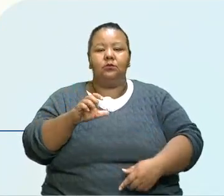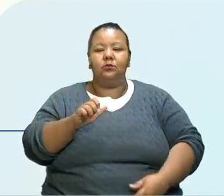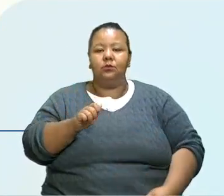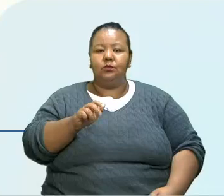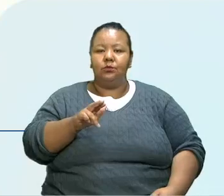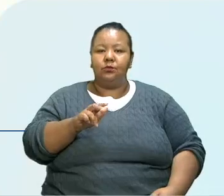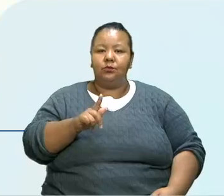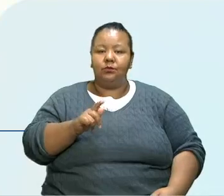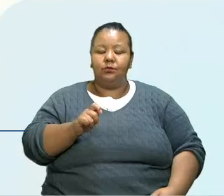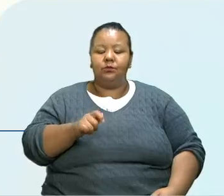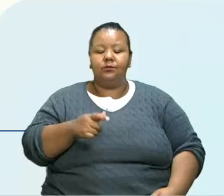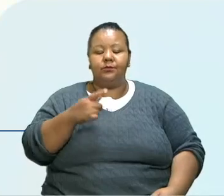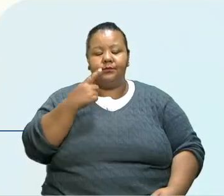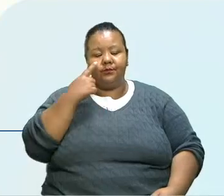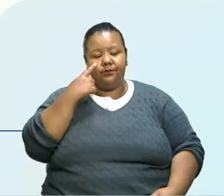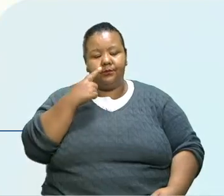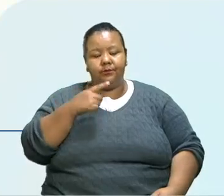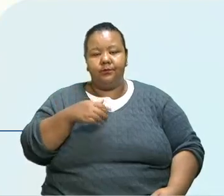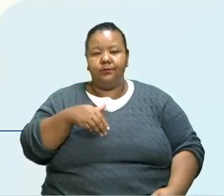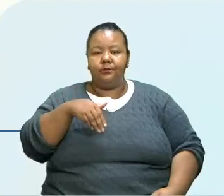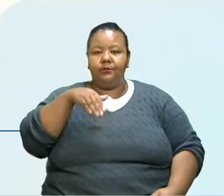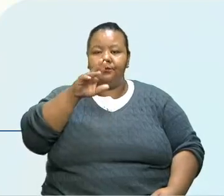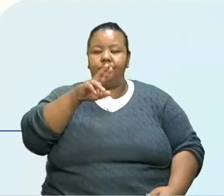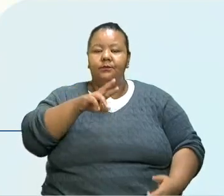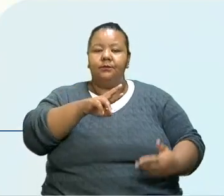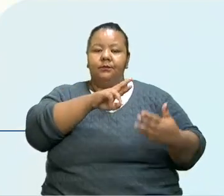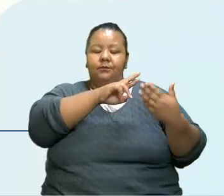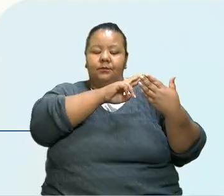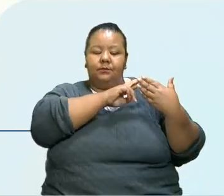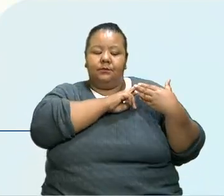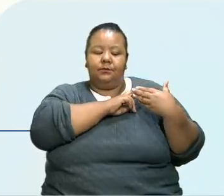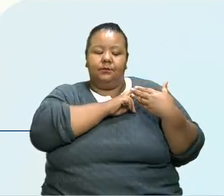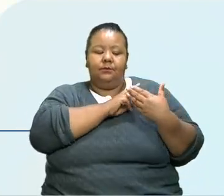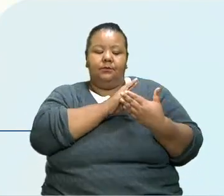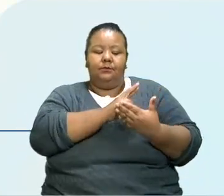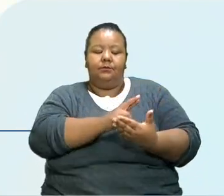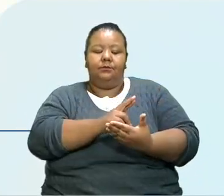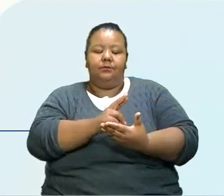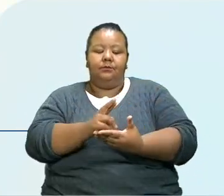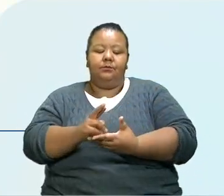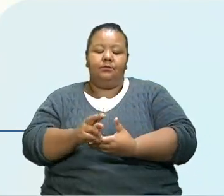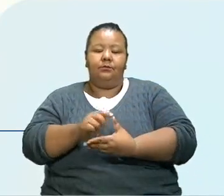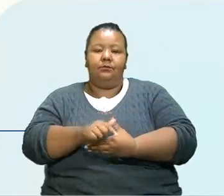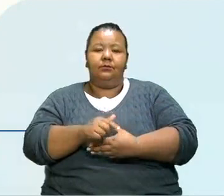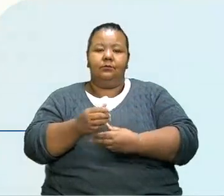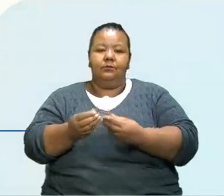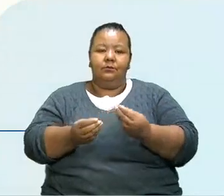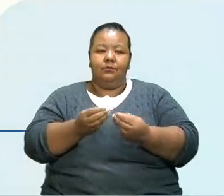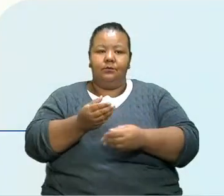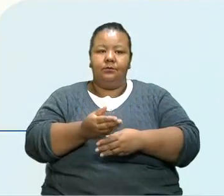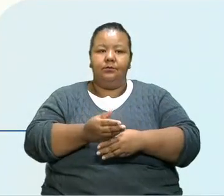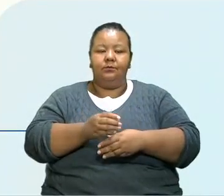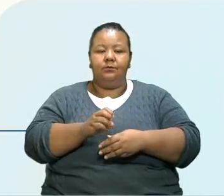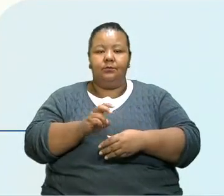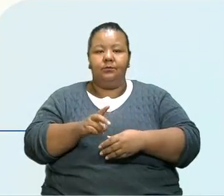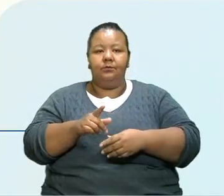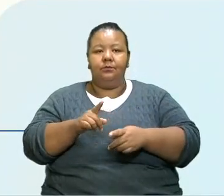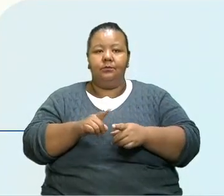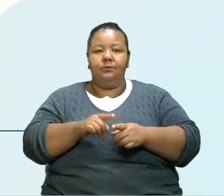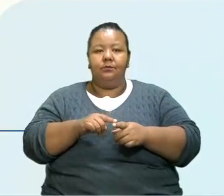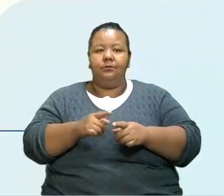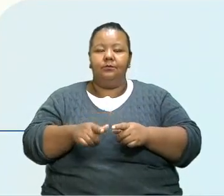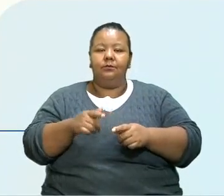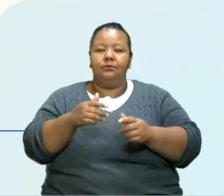do cargo é você definir mais responsabilidades sobre aquele cargo, sobre a atuação dela. Ou eu tenho um processo